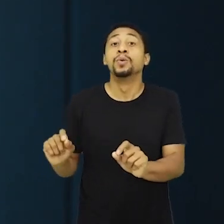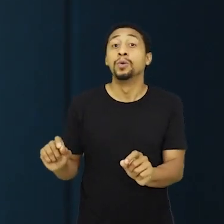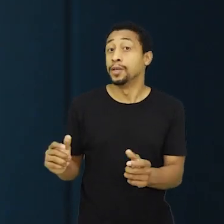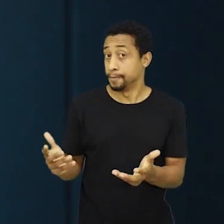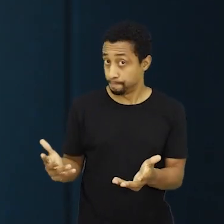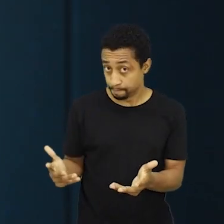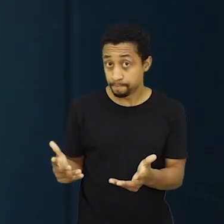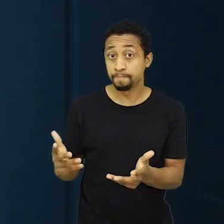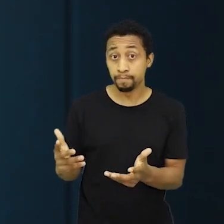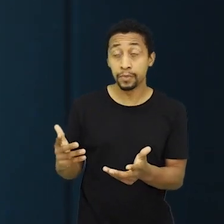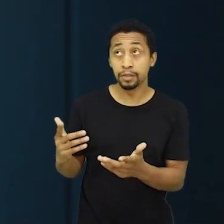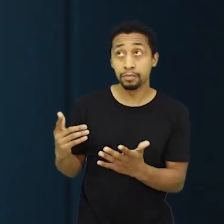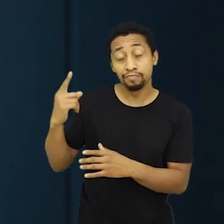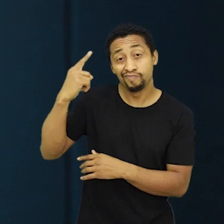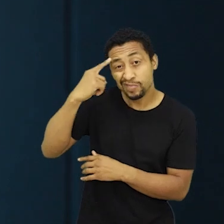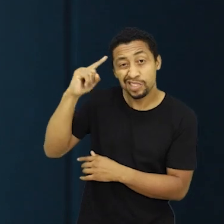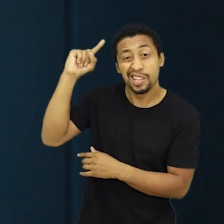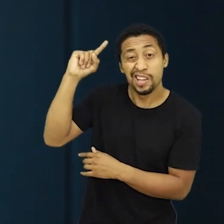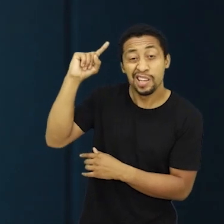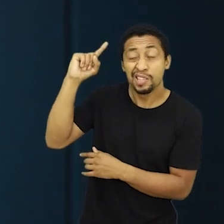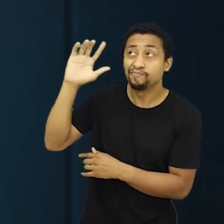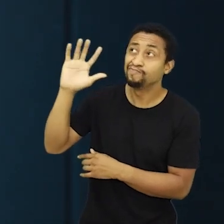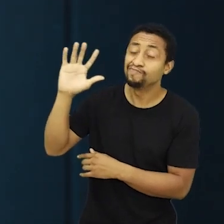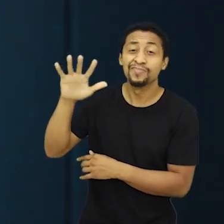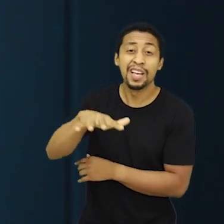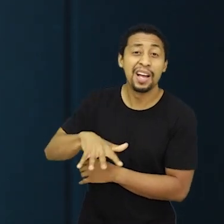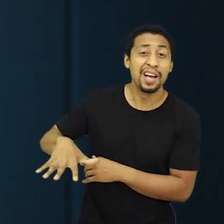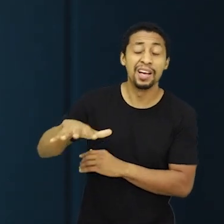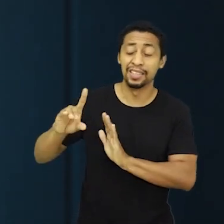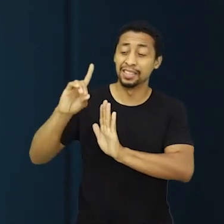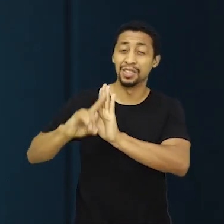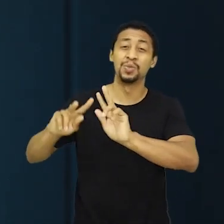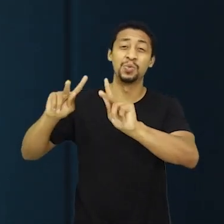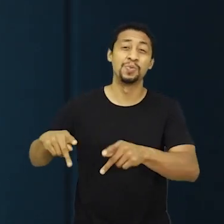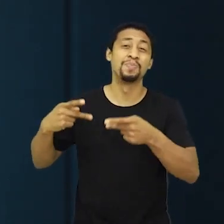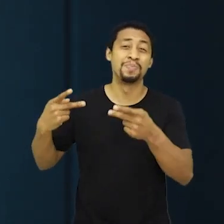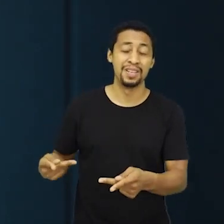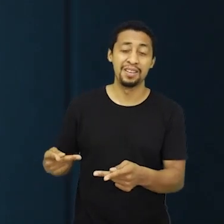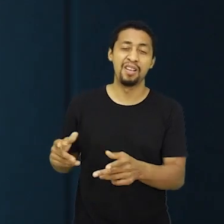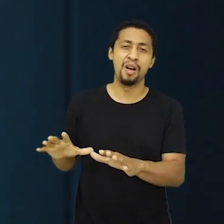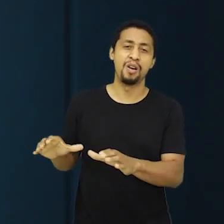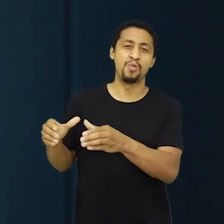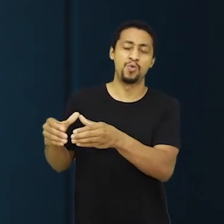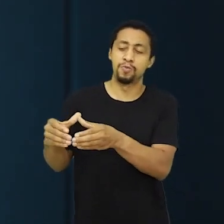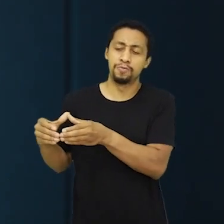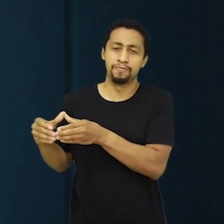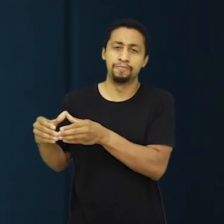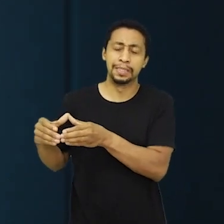uma ideia de que os direitos humanos é algo que é etéreo, que não é para todo mundo,